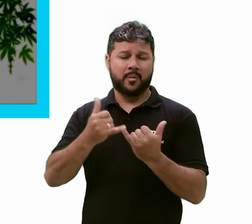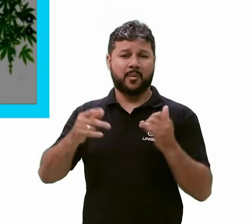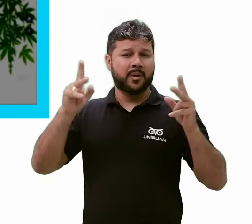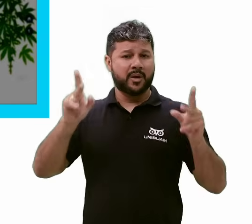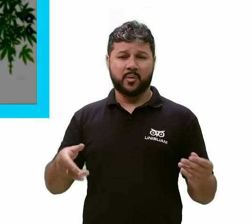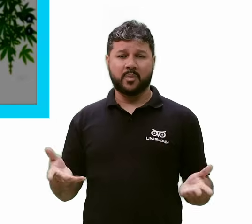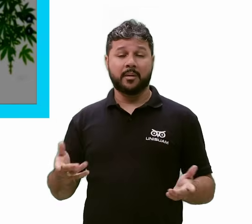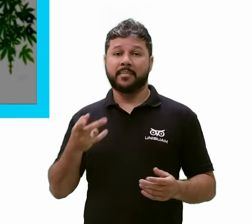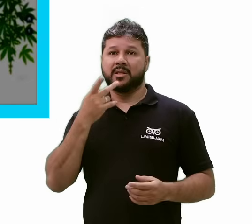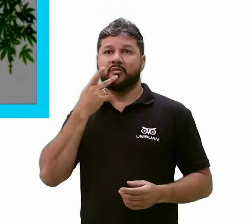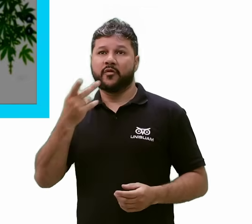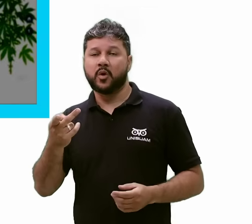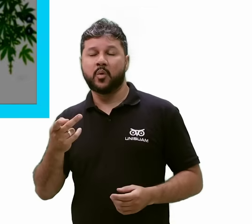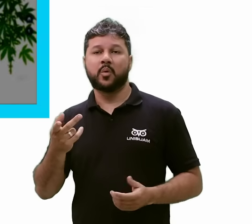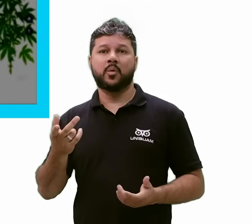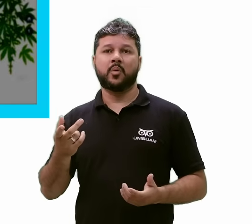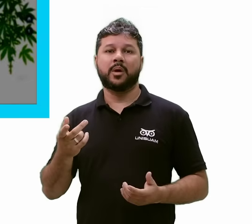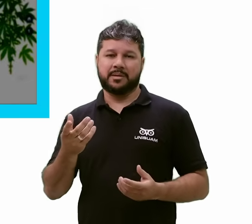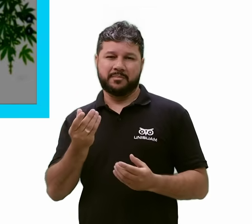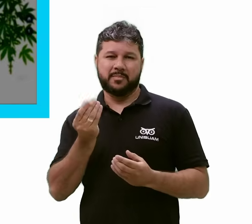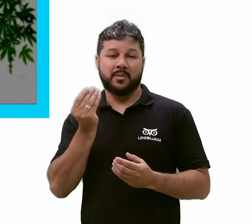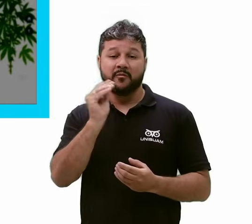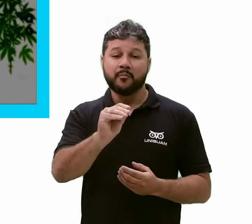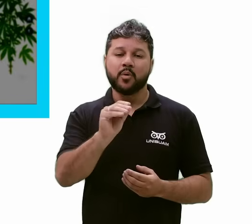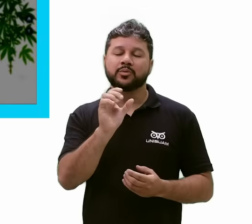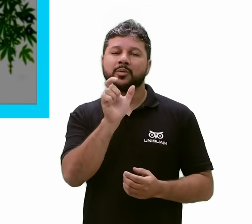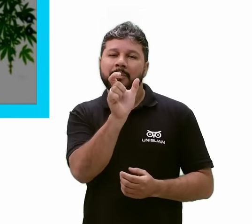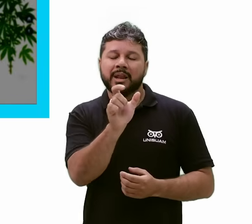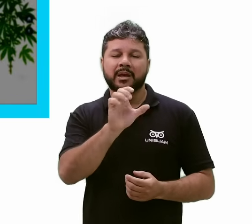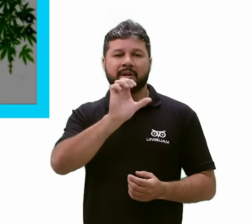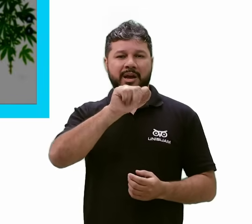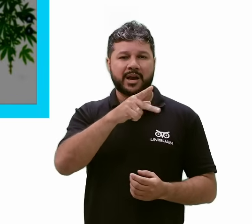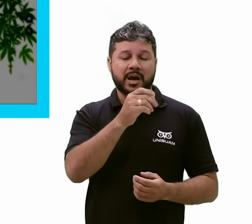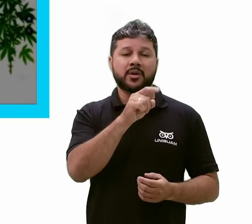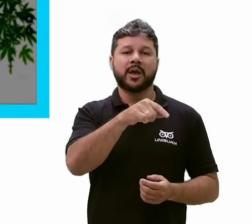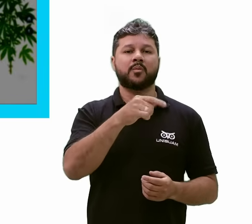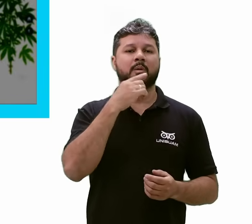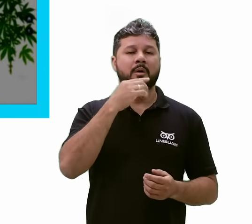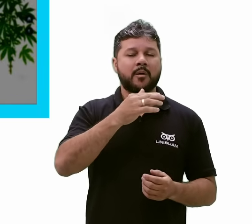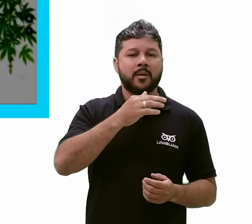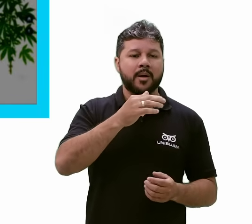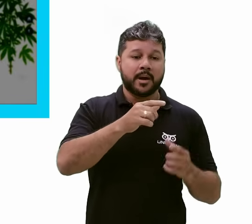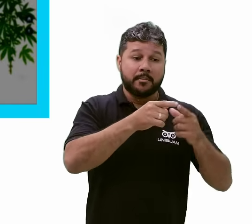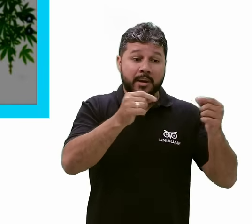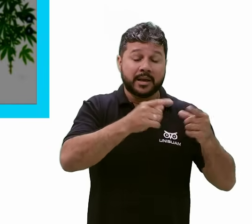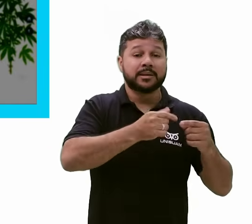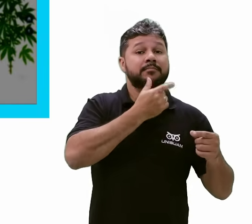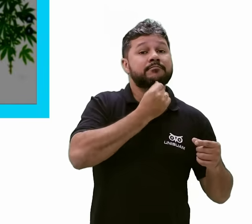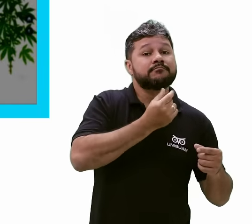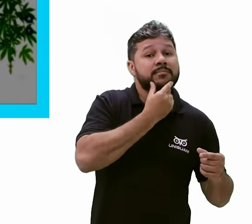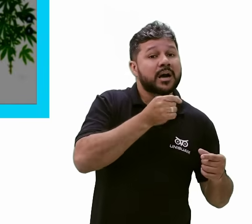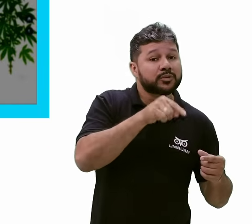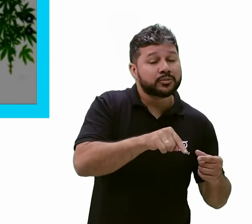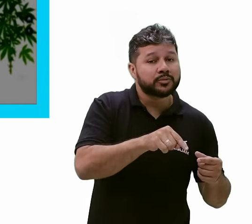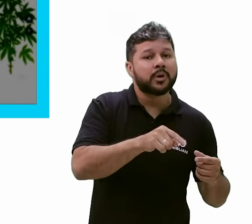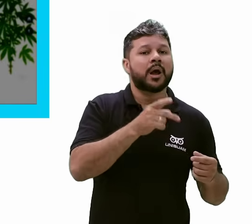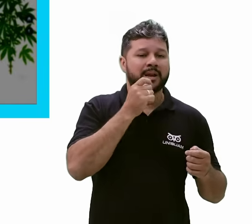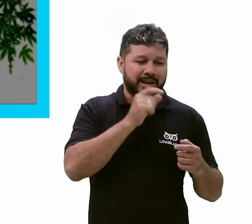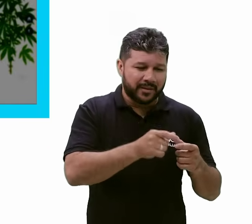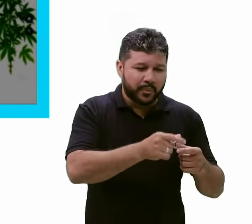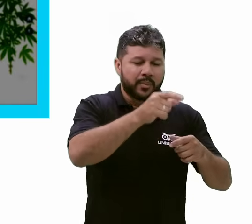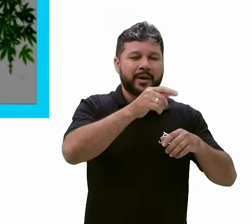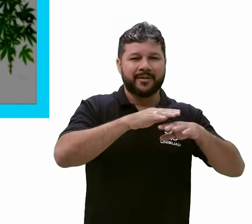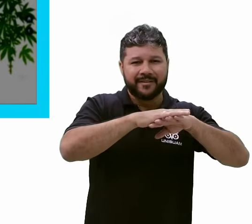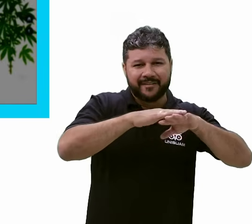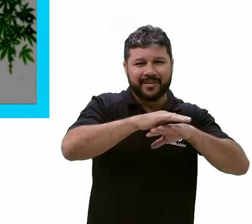mesma planta, mas ele não diz, eles especificam o cânhamo, então a planta macho, que é uma planta que além